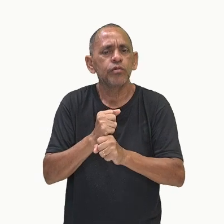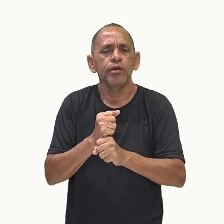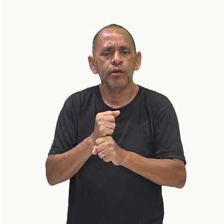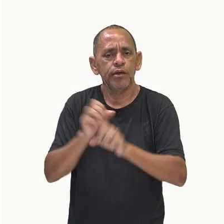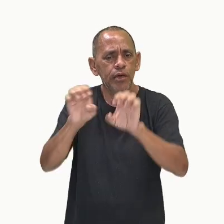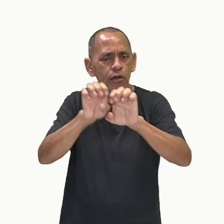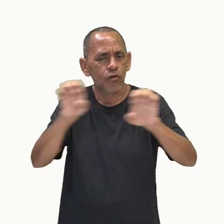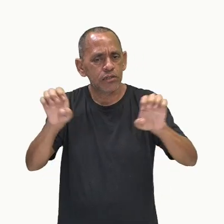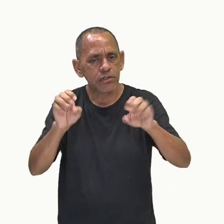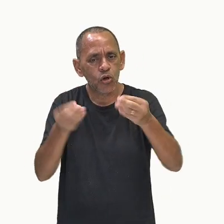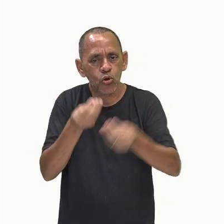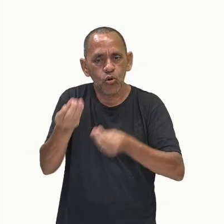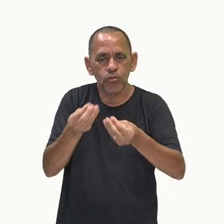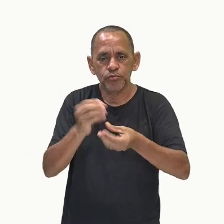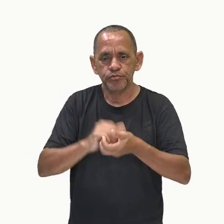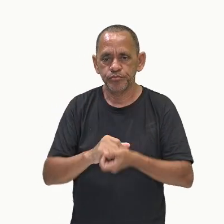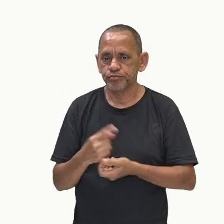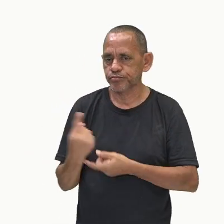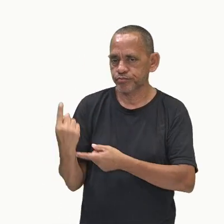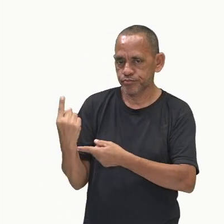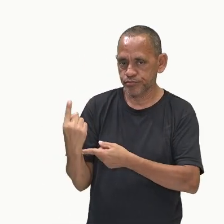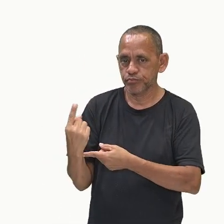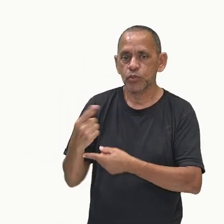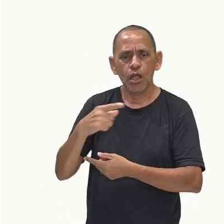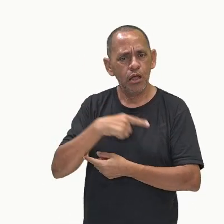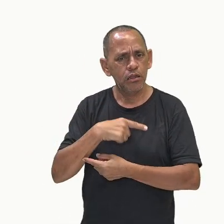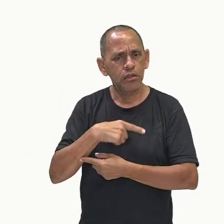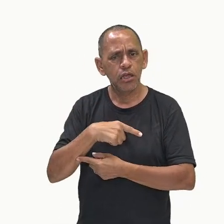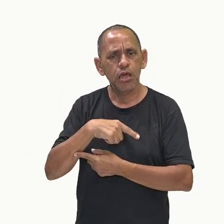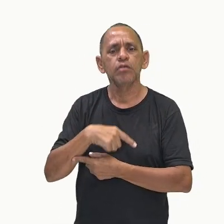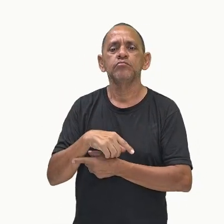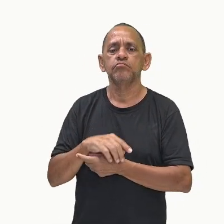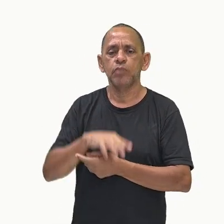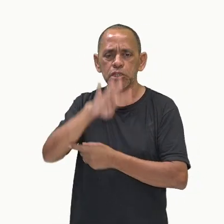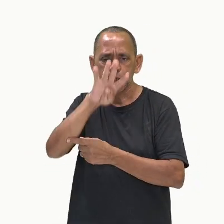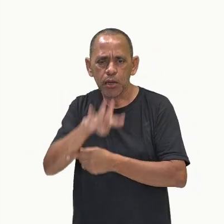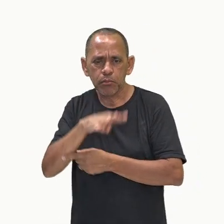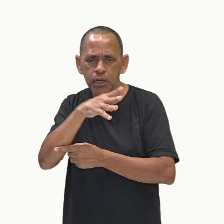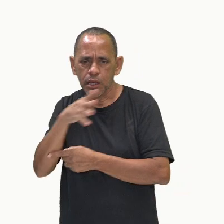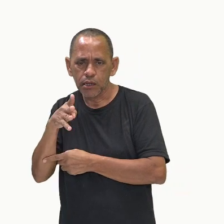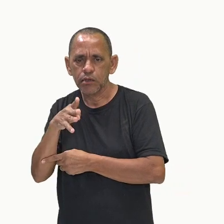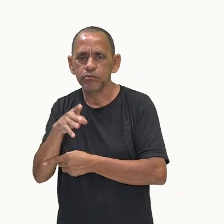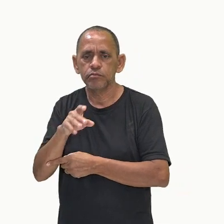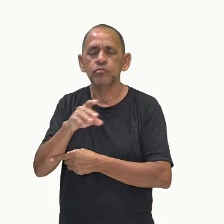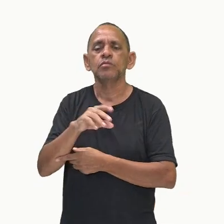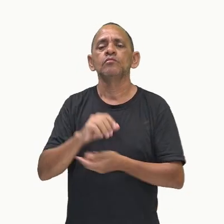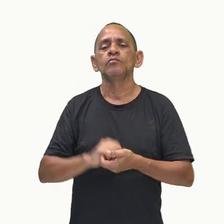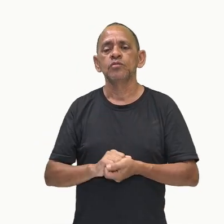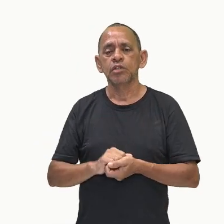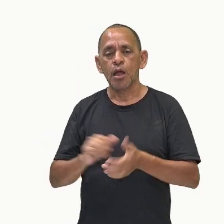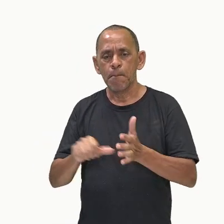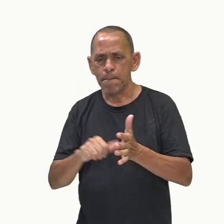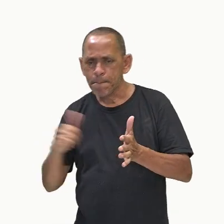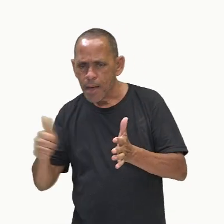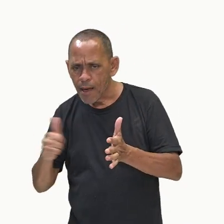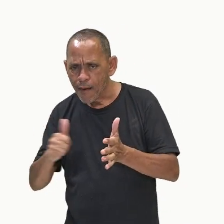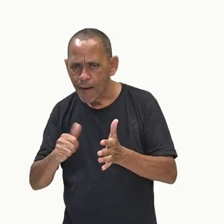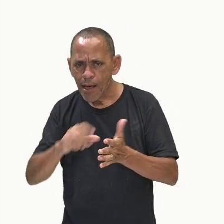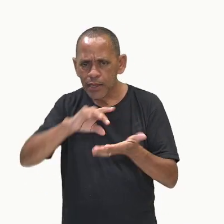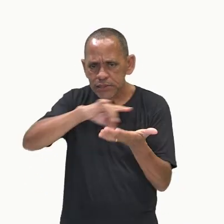problemas, certo? Então, a primeira questão aqui é do Centro de Mídias, do ano